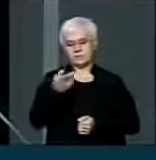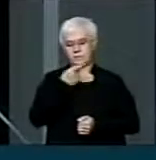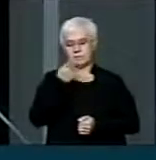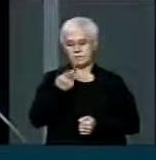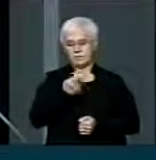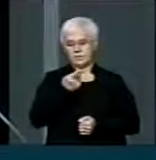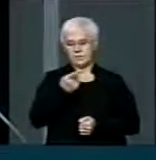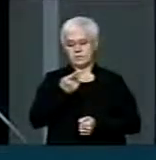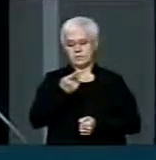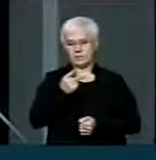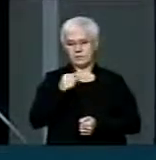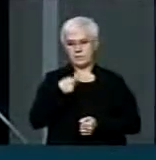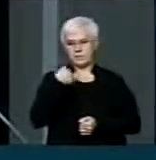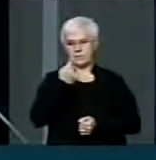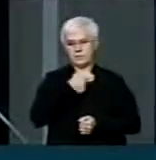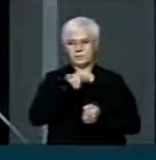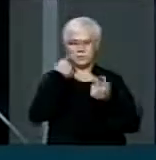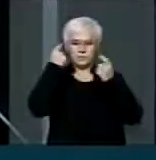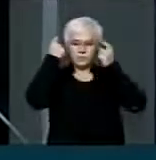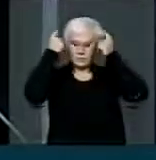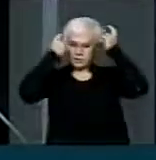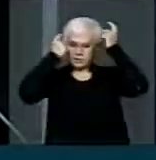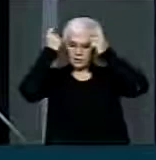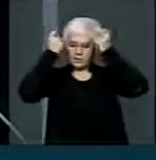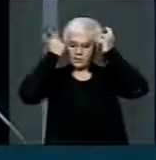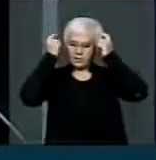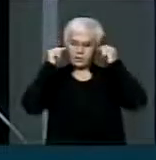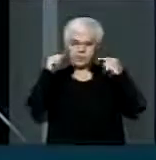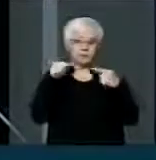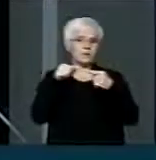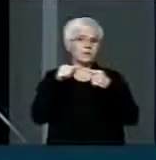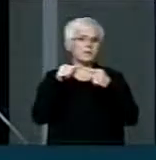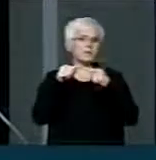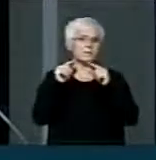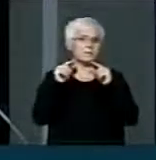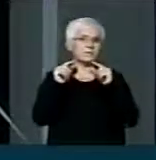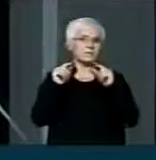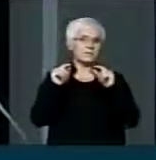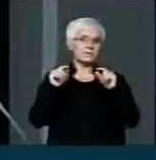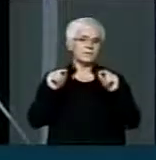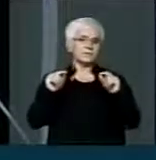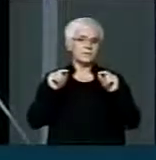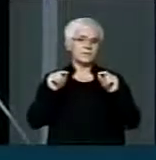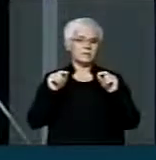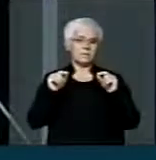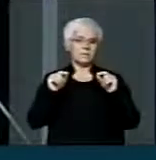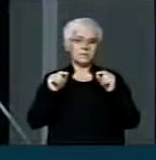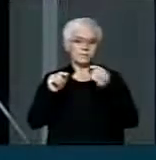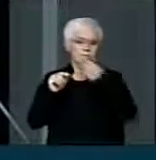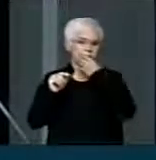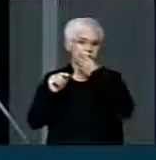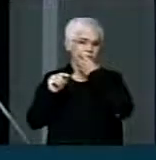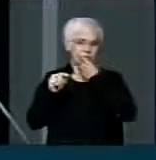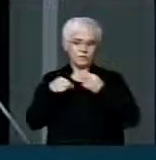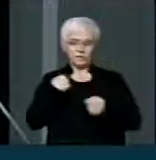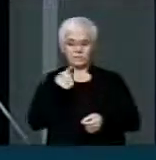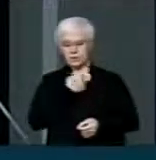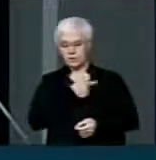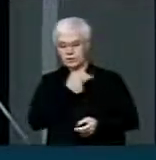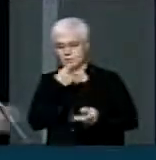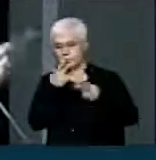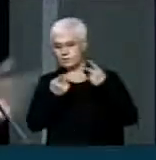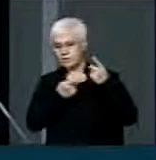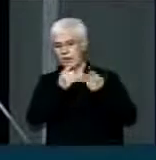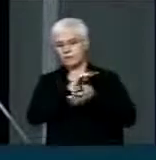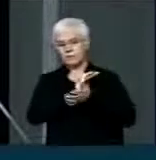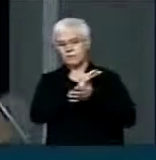da nossa preocupação relacionado ao que nós chamamos de